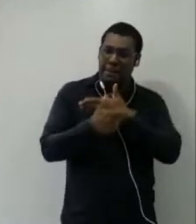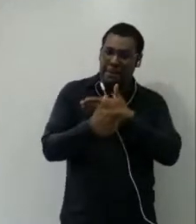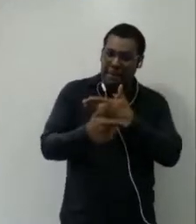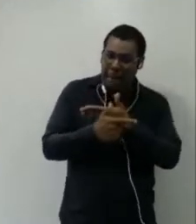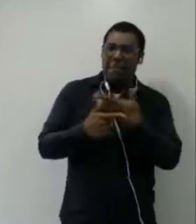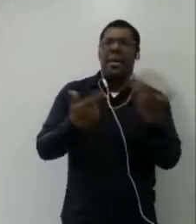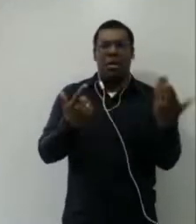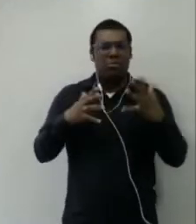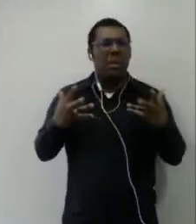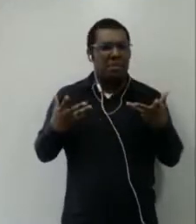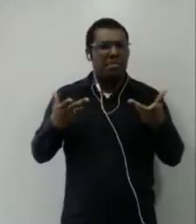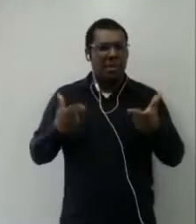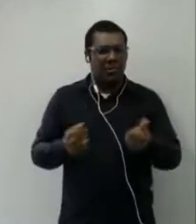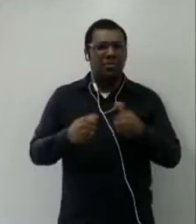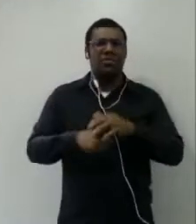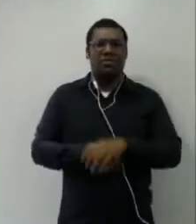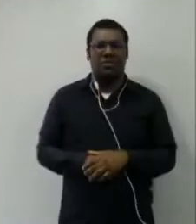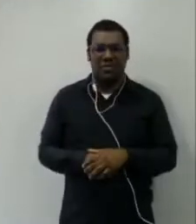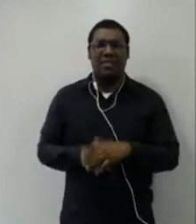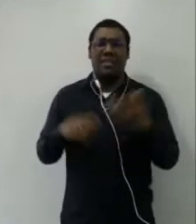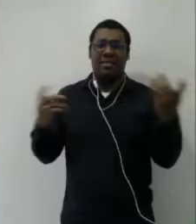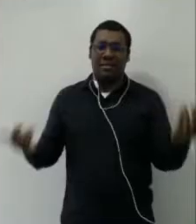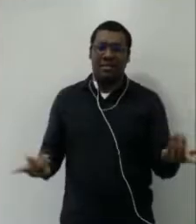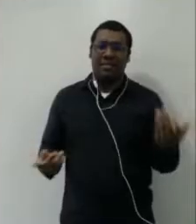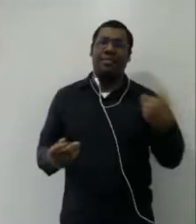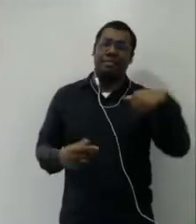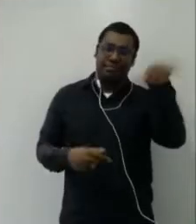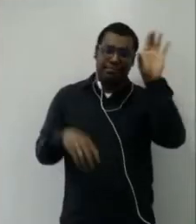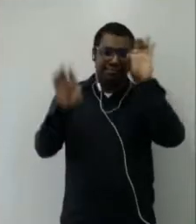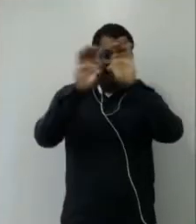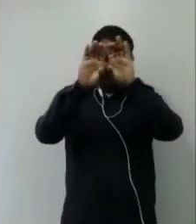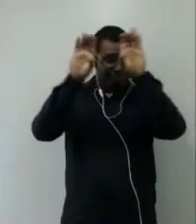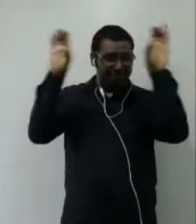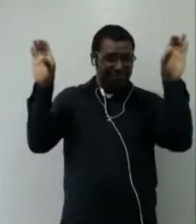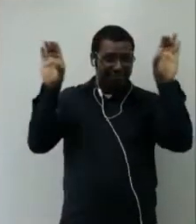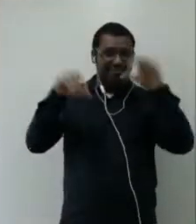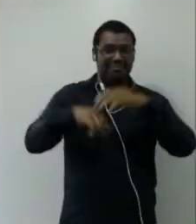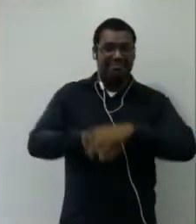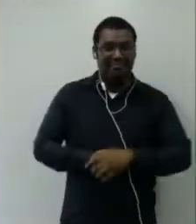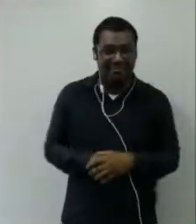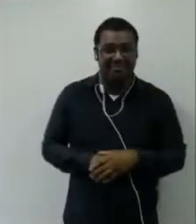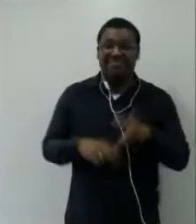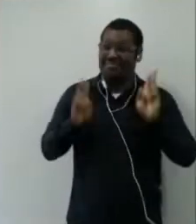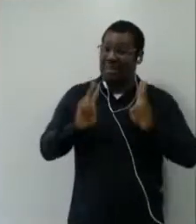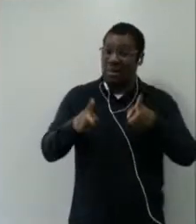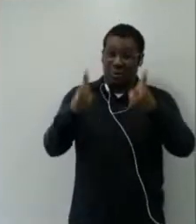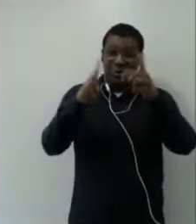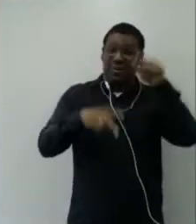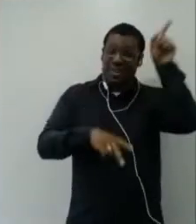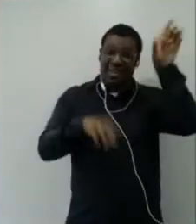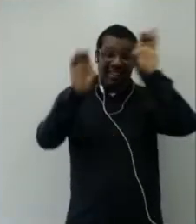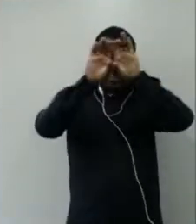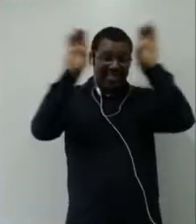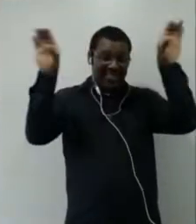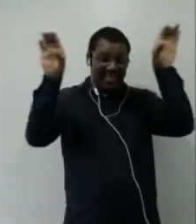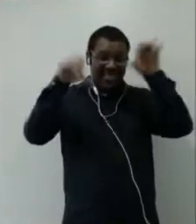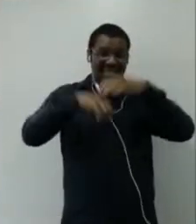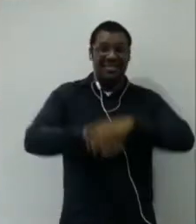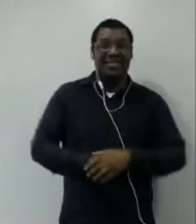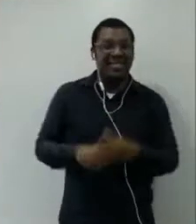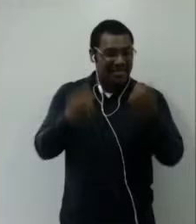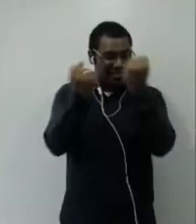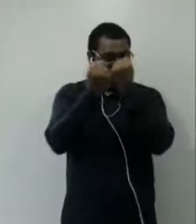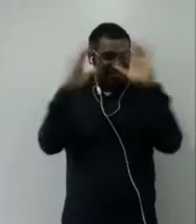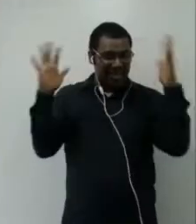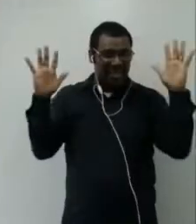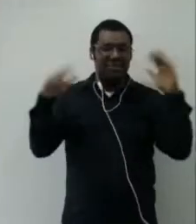está a iluminar em outro espaço e vai continuar lá iluminando aquela família especial e a todos